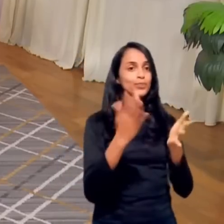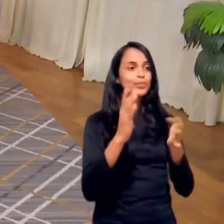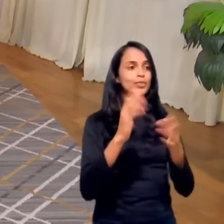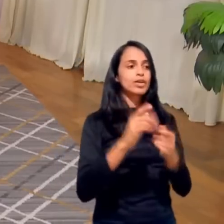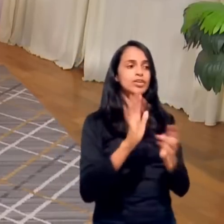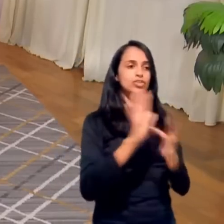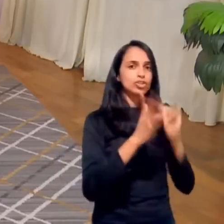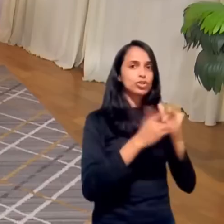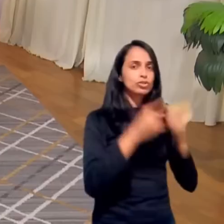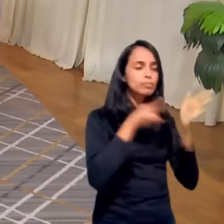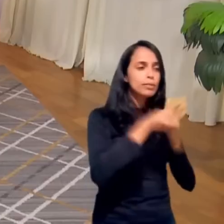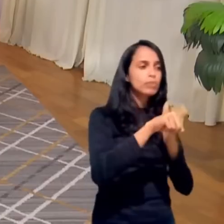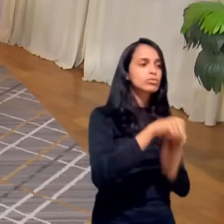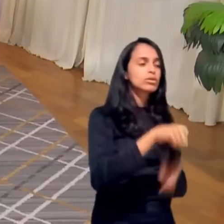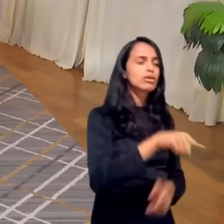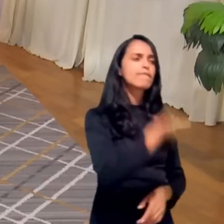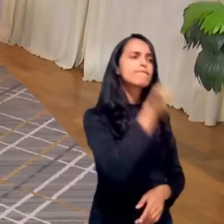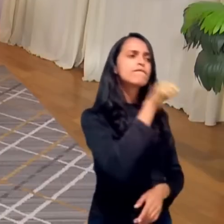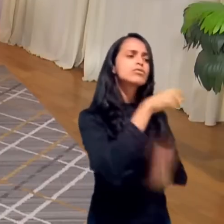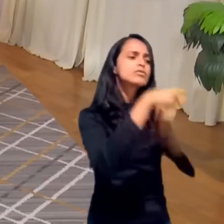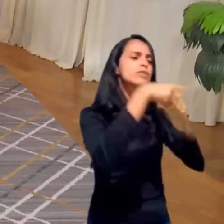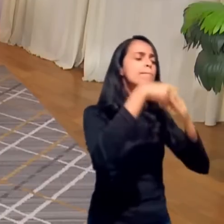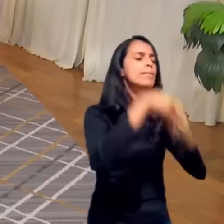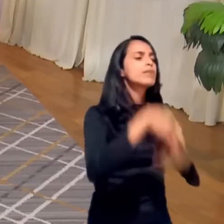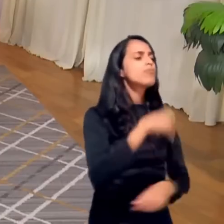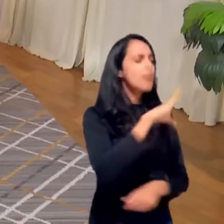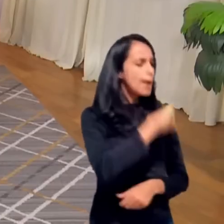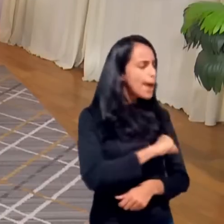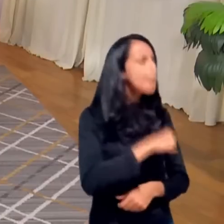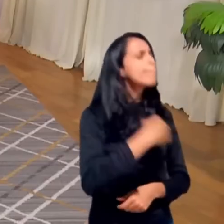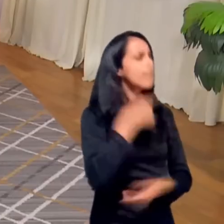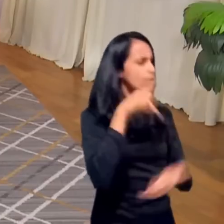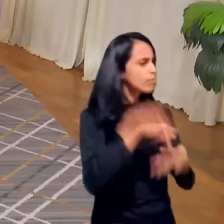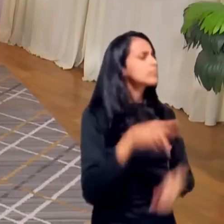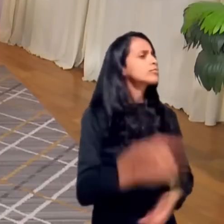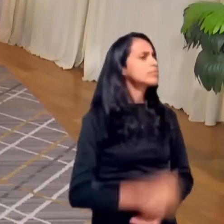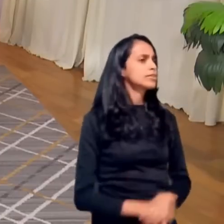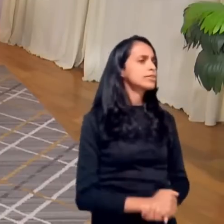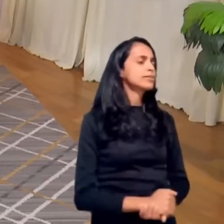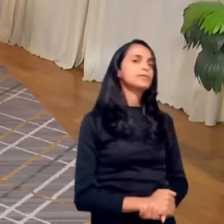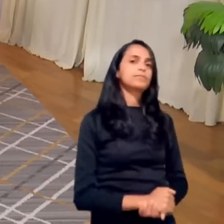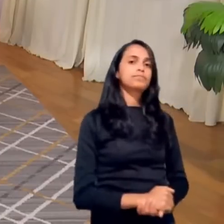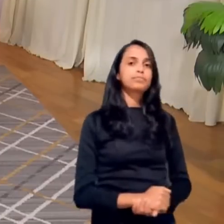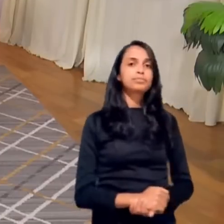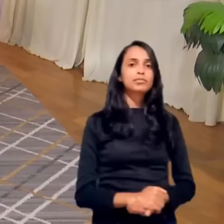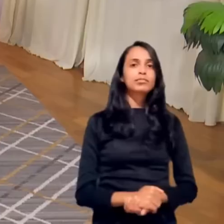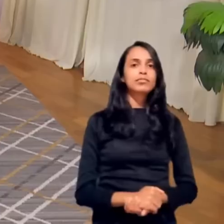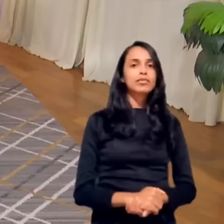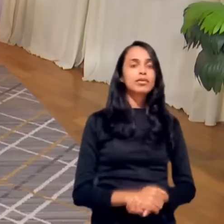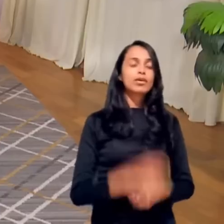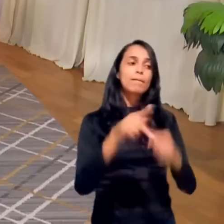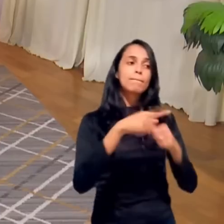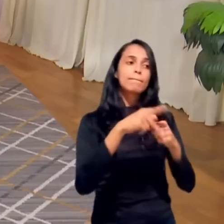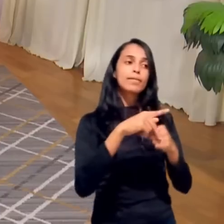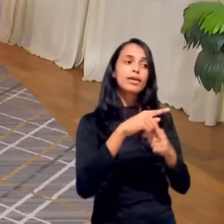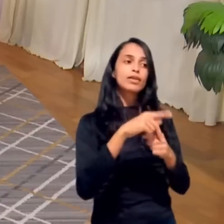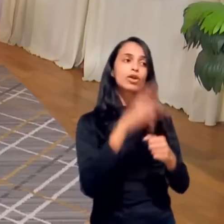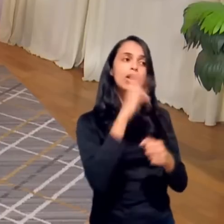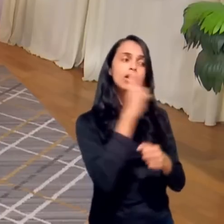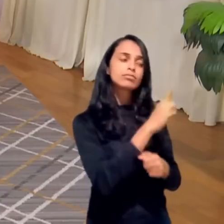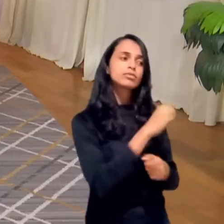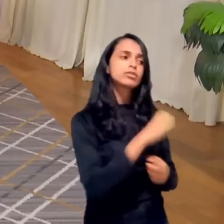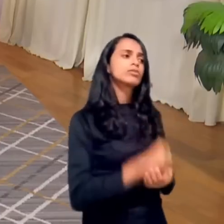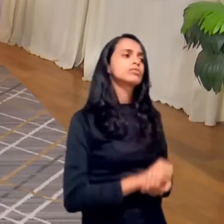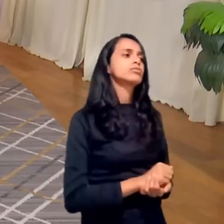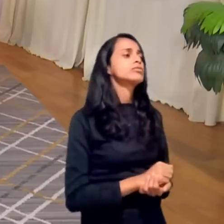Você me ama mais do que estes? E Pedro ainda responde prontamente: Sim, Senhor,